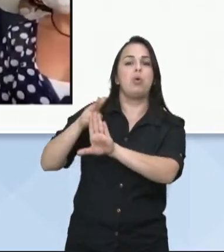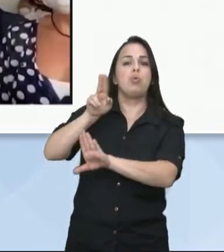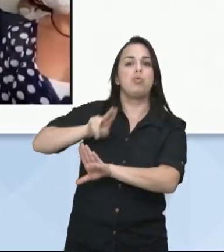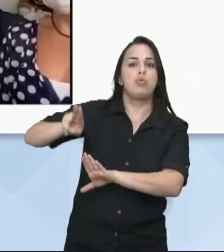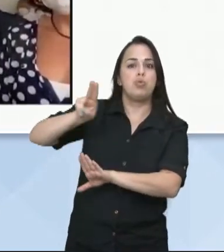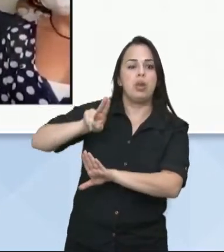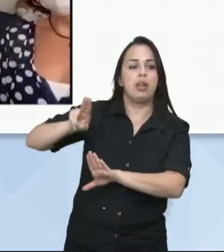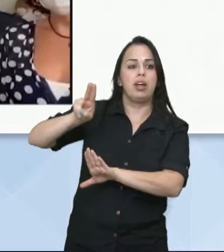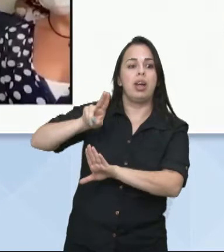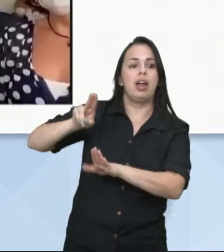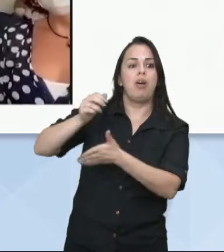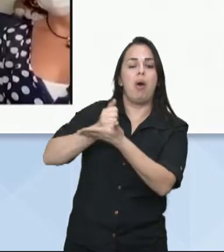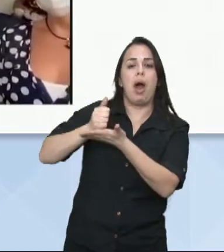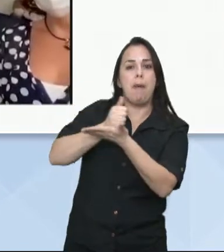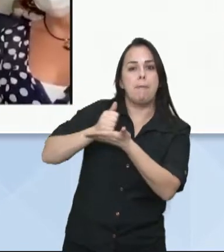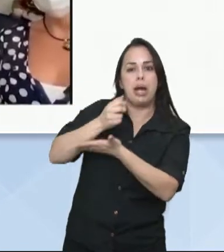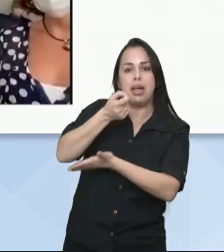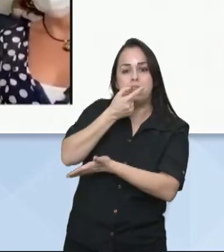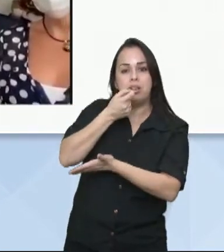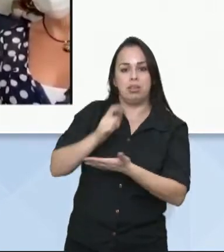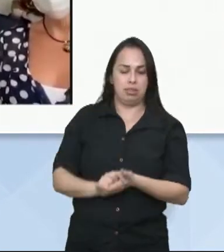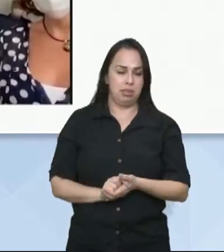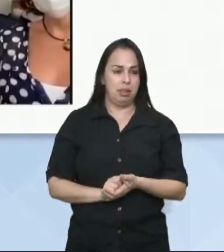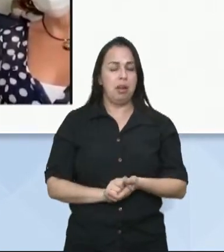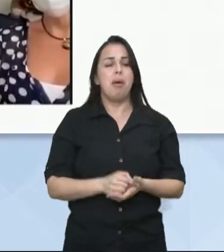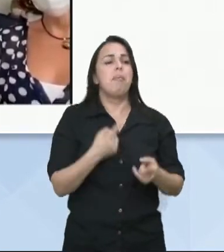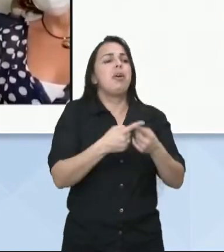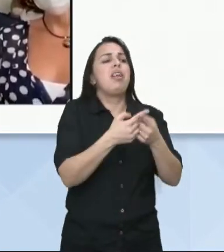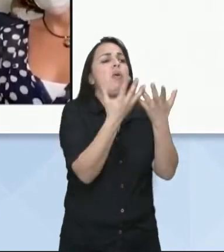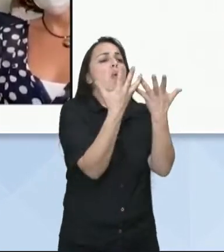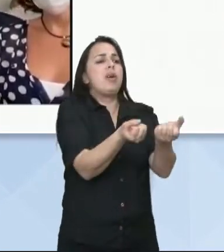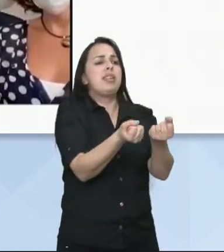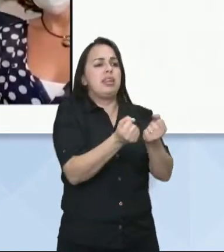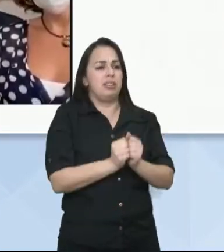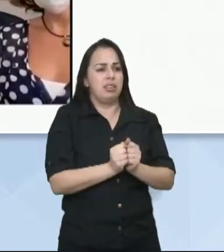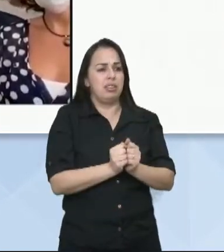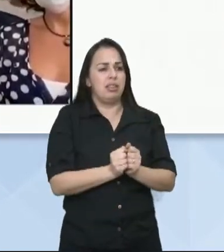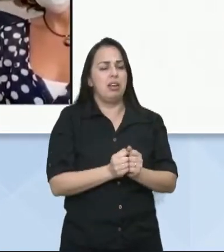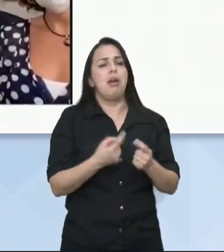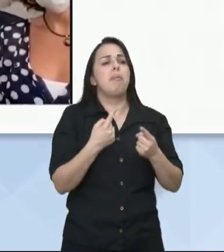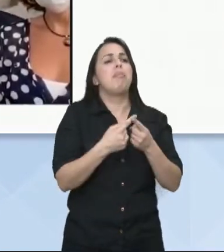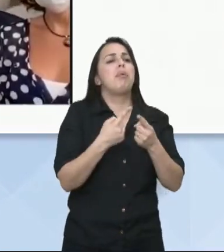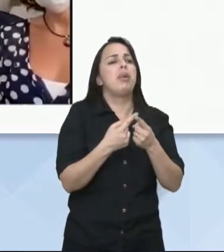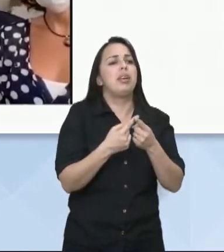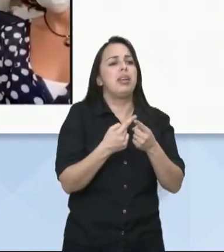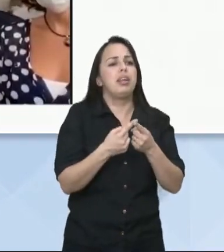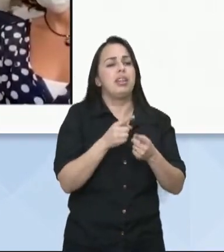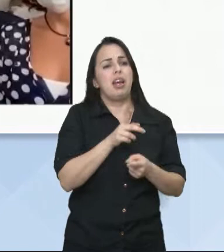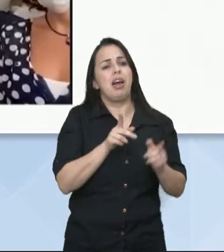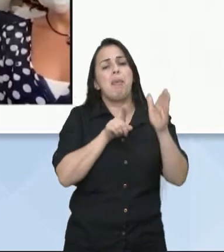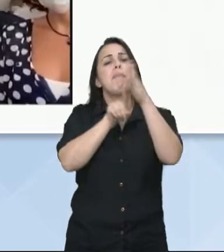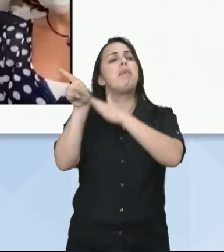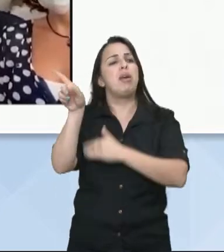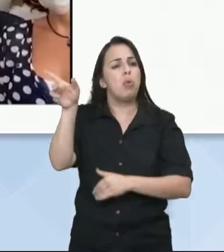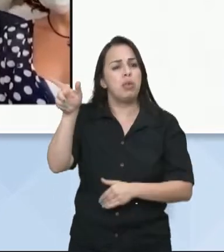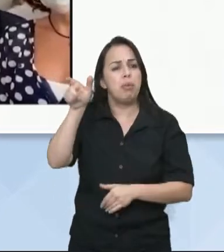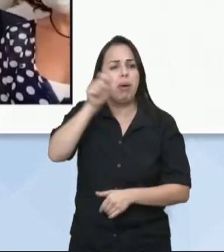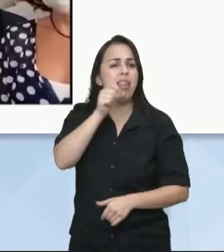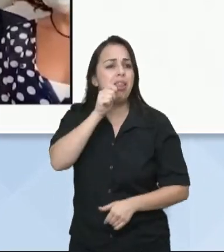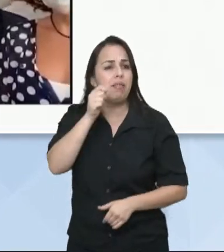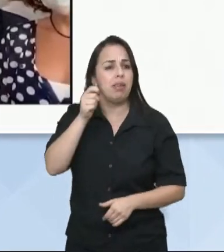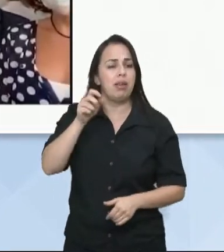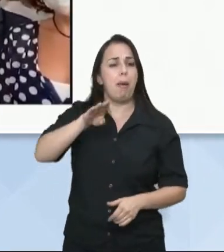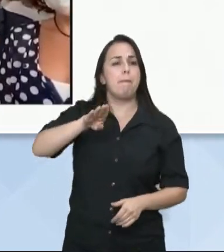usaram ivermectina. Por que vocês não admitem isso? Por que você acha que eu me consultar com o Bonner ou com a Miriam Leitão sobre esse assunto?